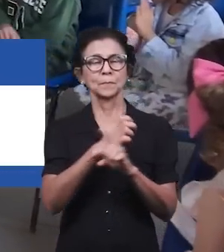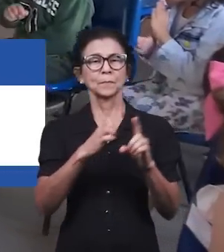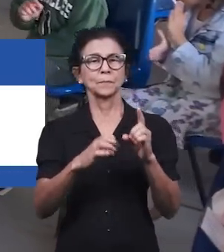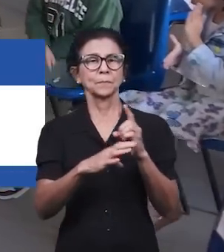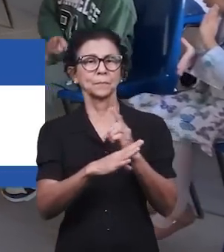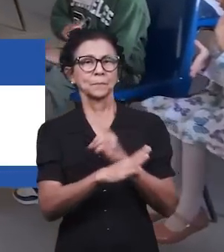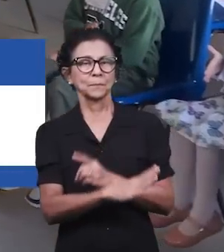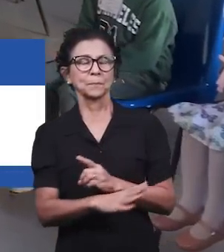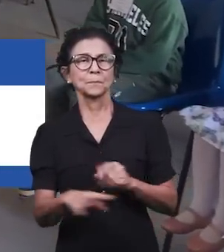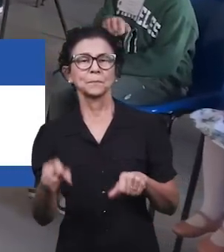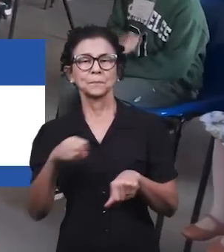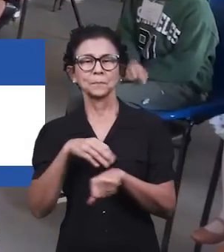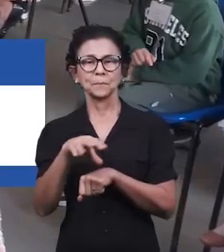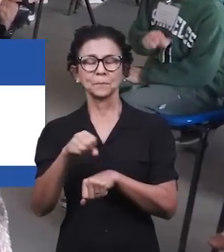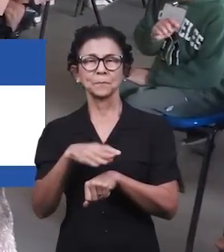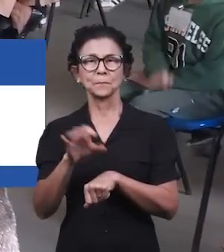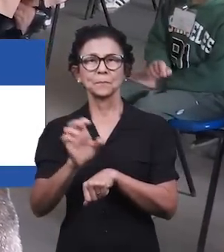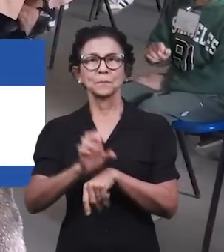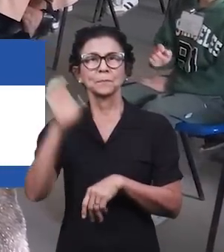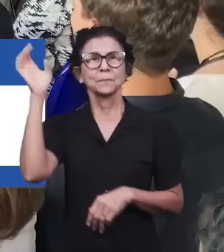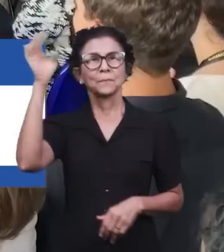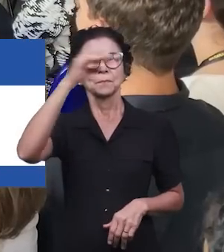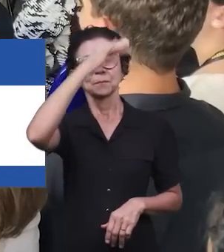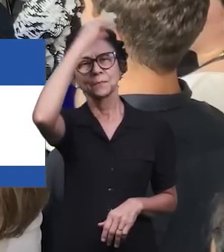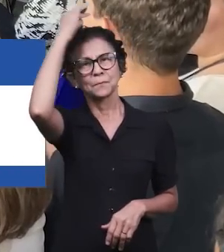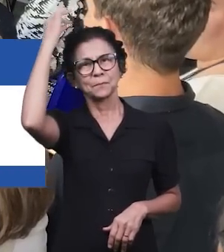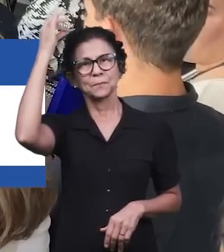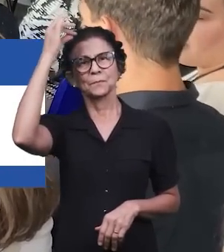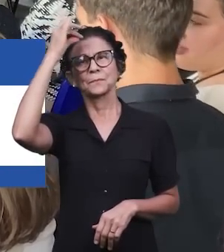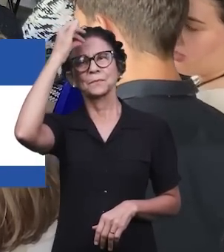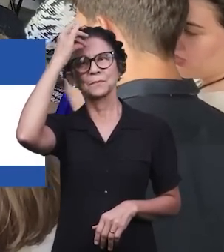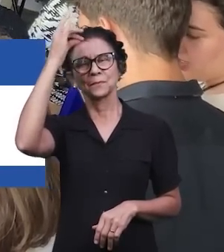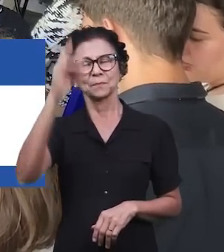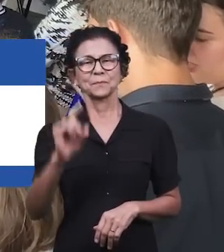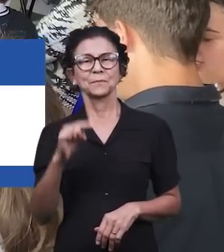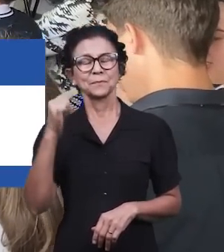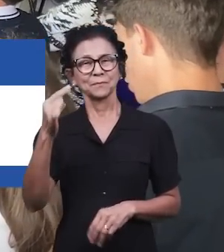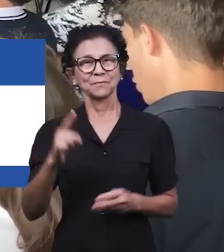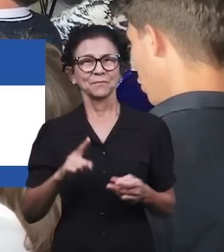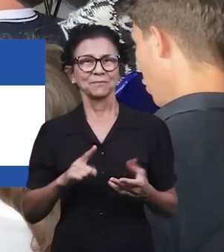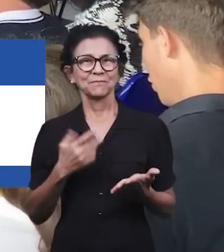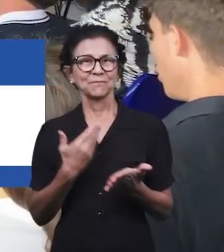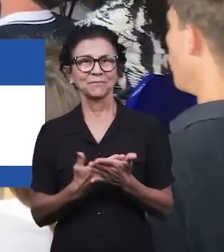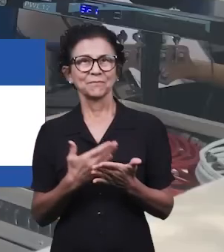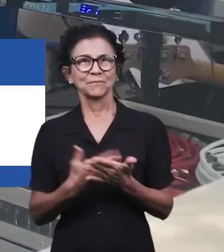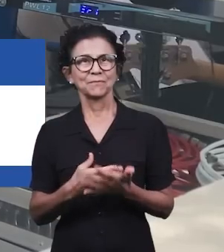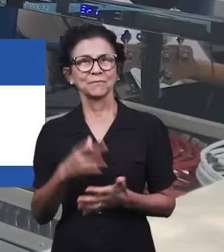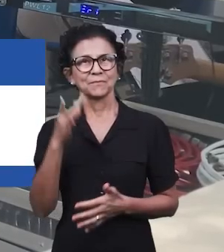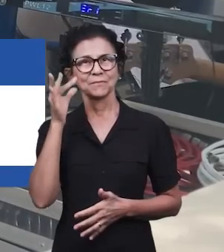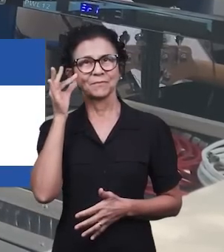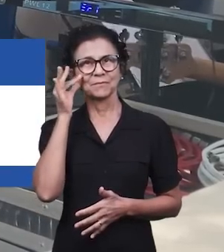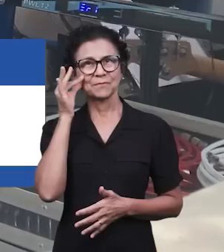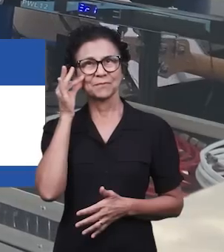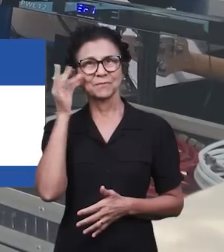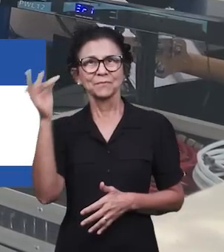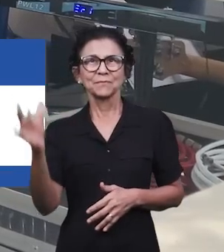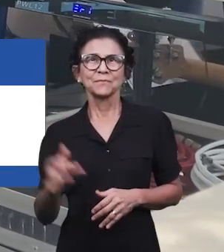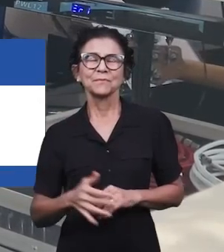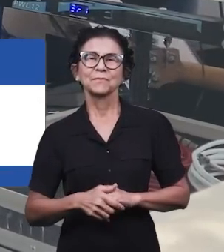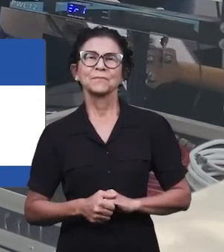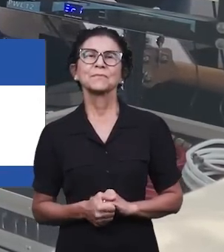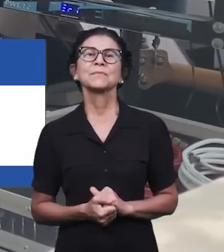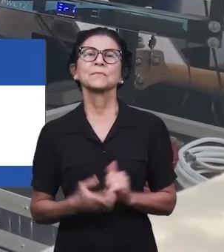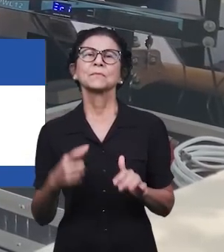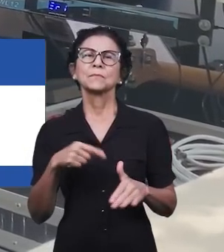com transmissão direta de Vitória no Espírito Santo. Em sequência, uma aula ao vivo abordou a temática de Pérgamo, aprofundando